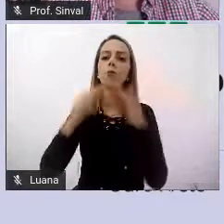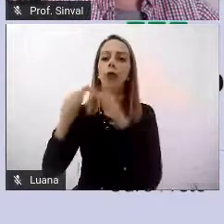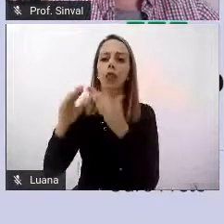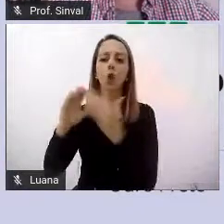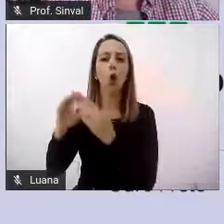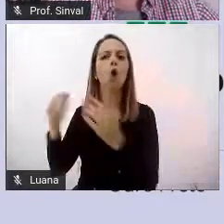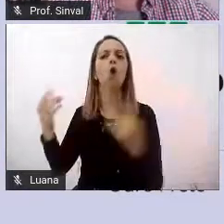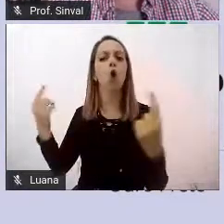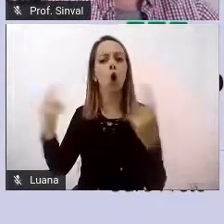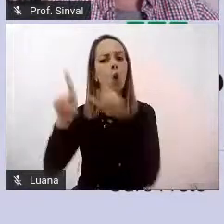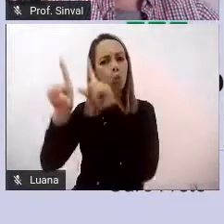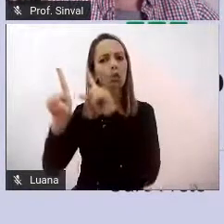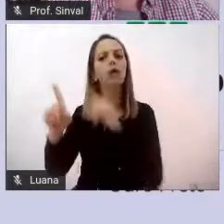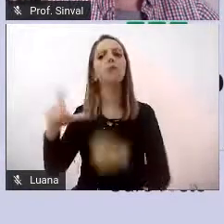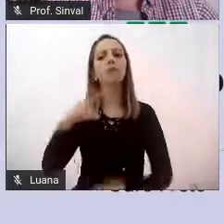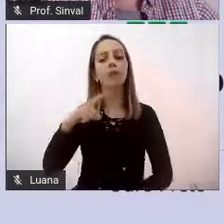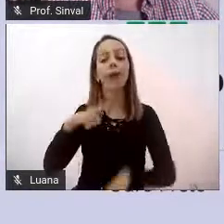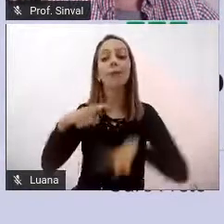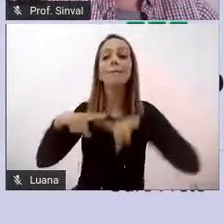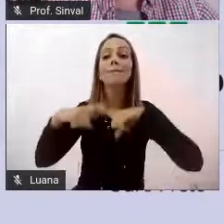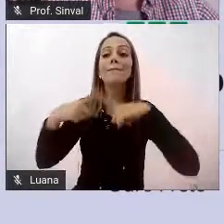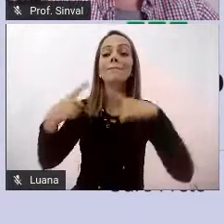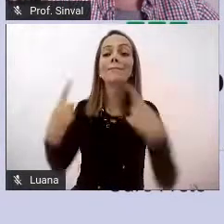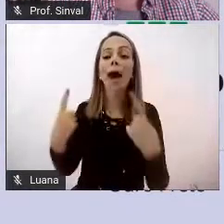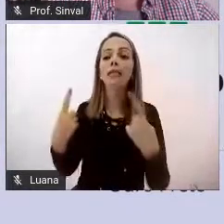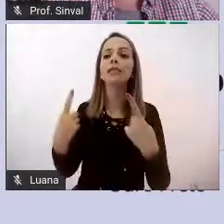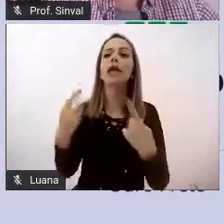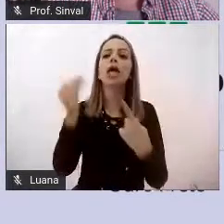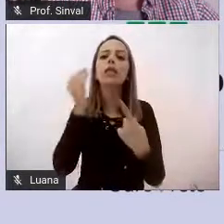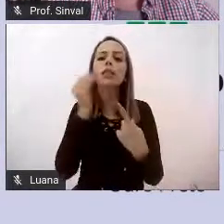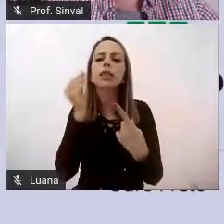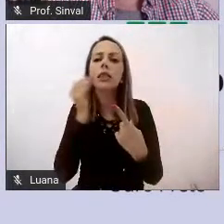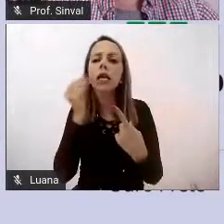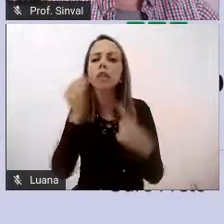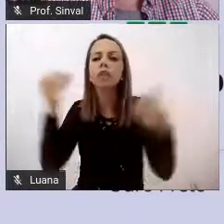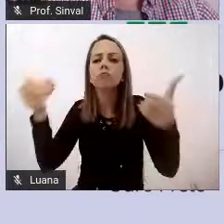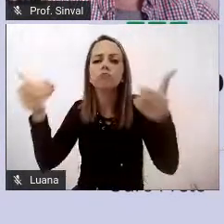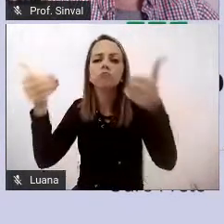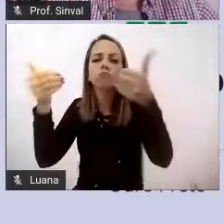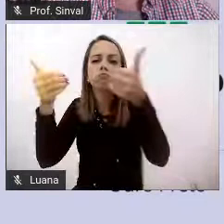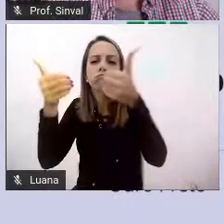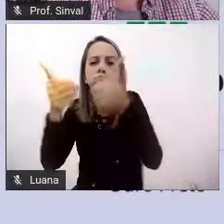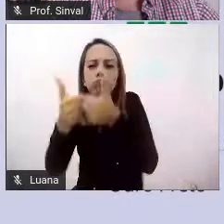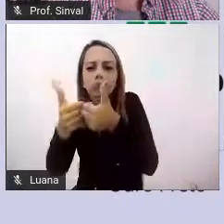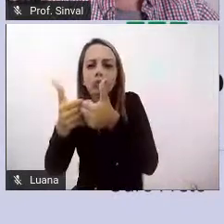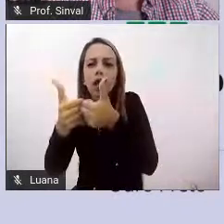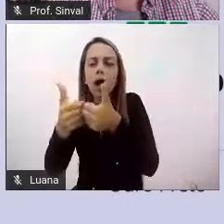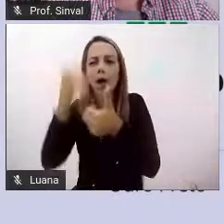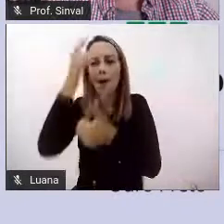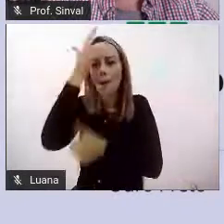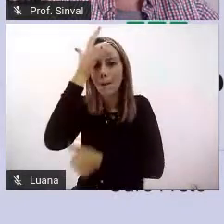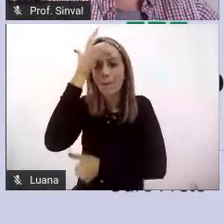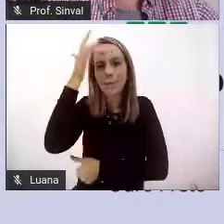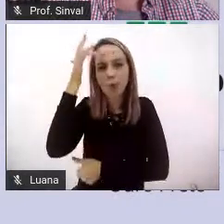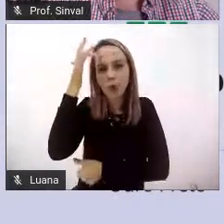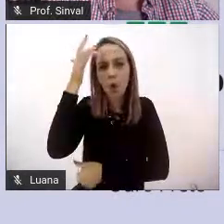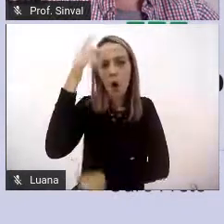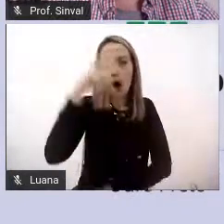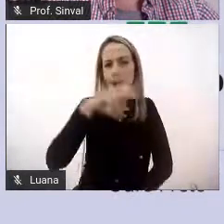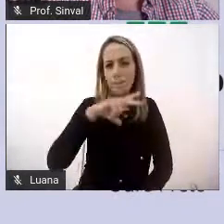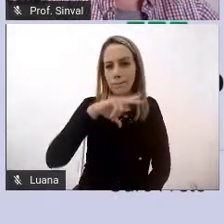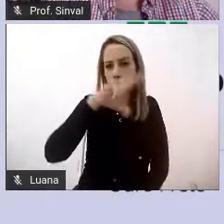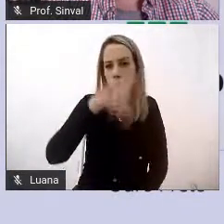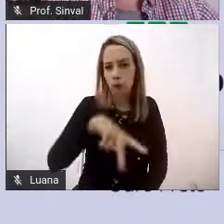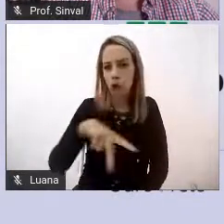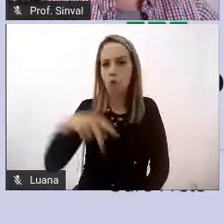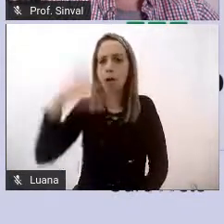uma tentativa de aproximação entre moradores portugueses e espanhóis e os conquistadores. E nesse momento,